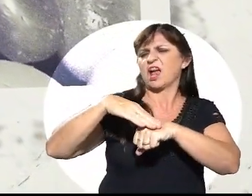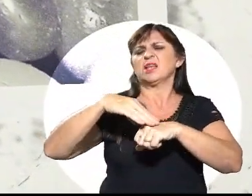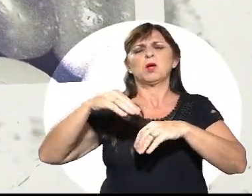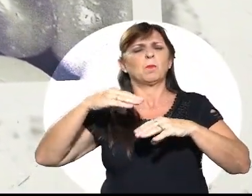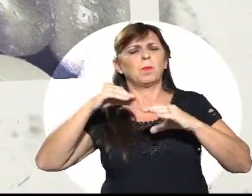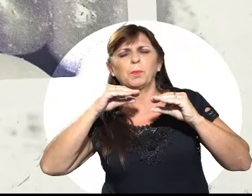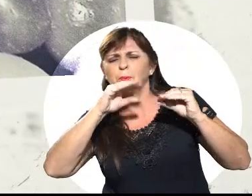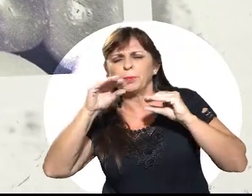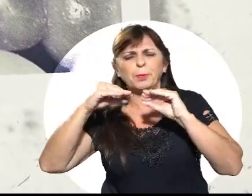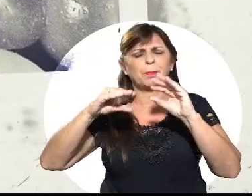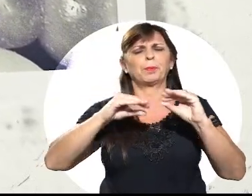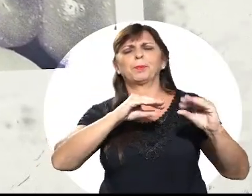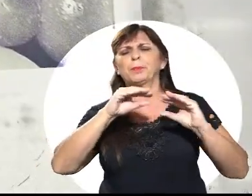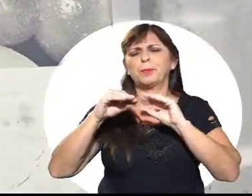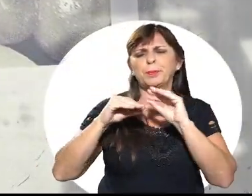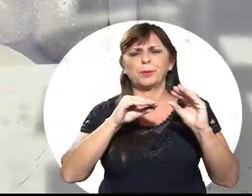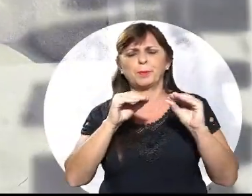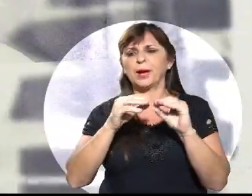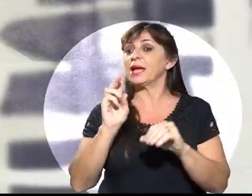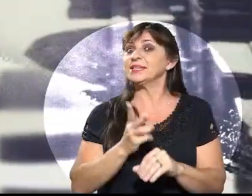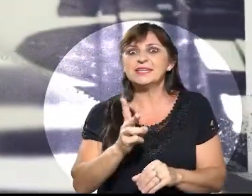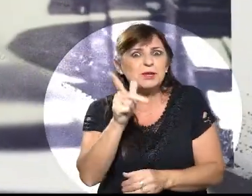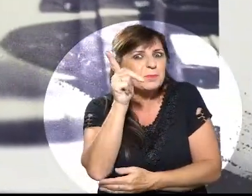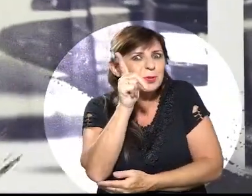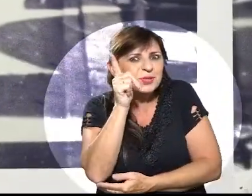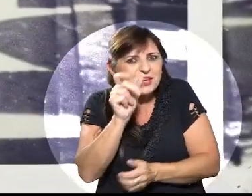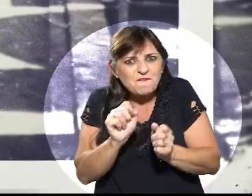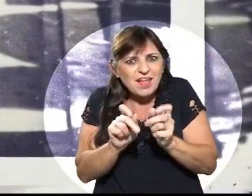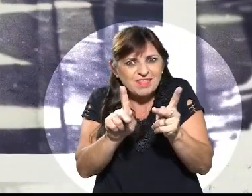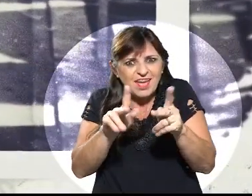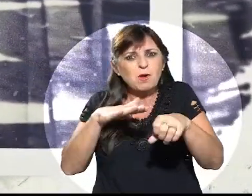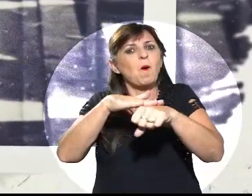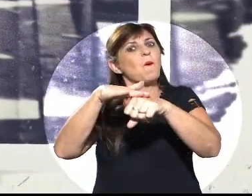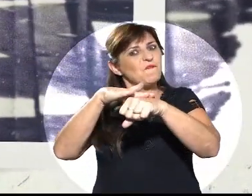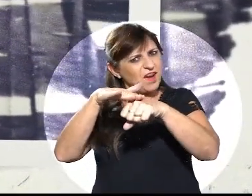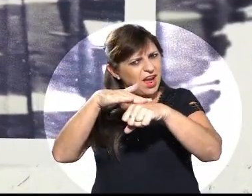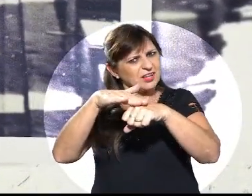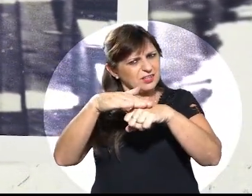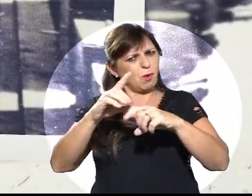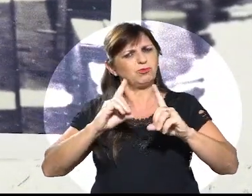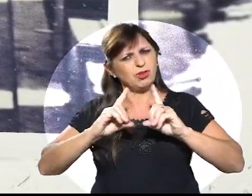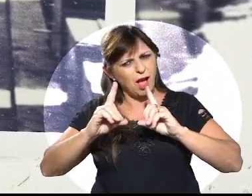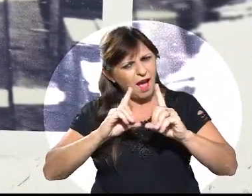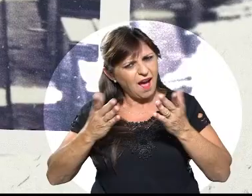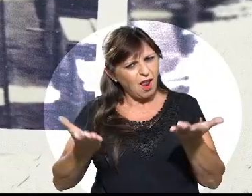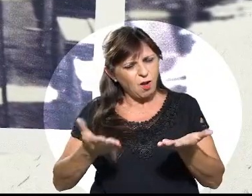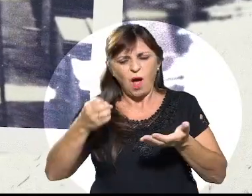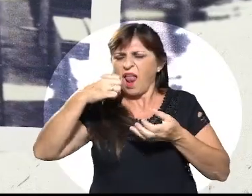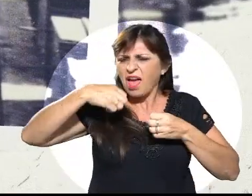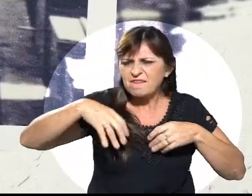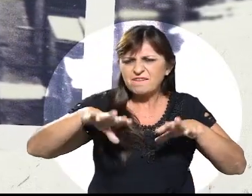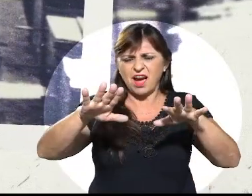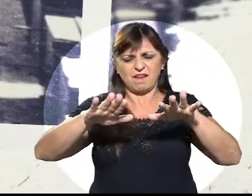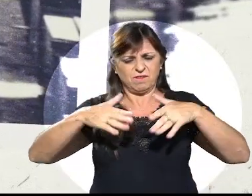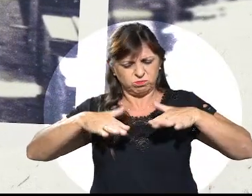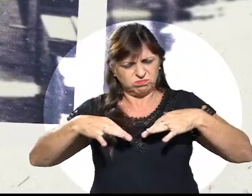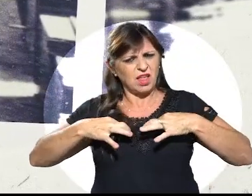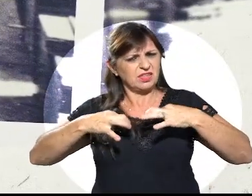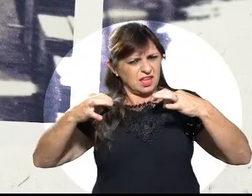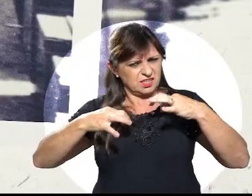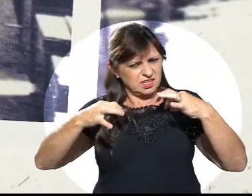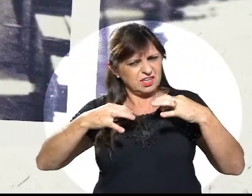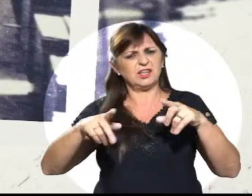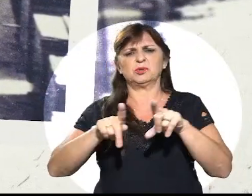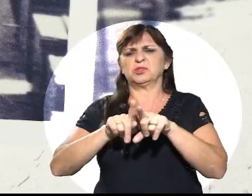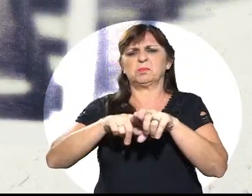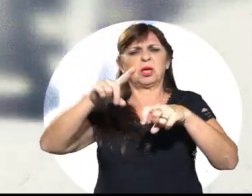iam de uma lavoura a outra, nas mais variadas regiões do Brasil, levavam não apenas seus armarinhos com tecidos, ferramentas e objetos